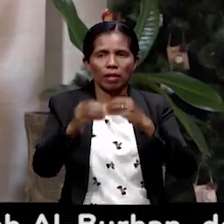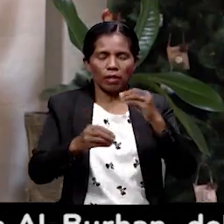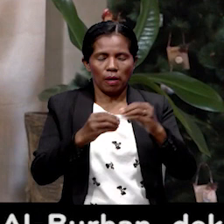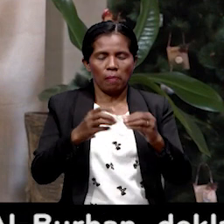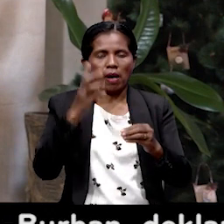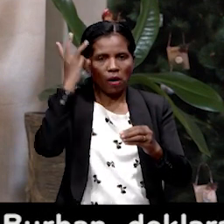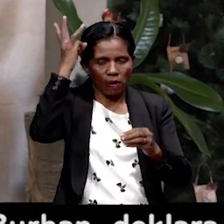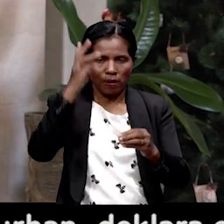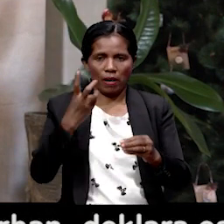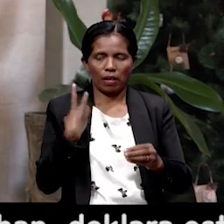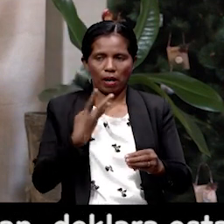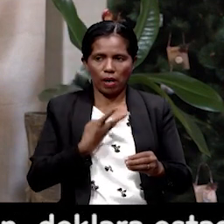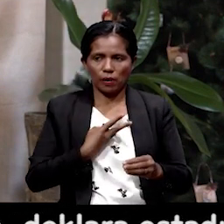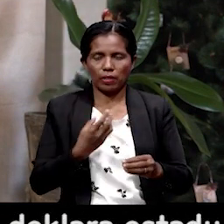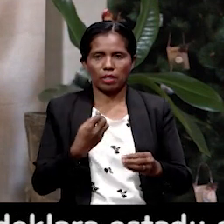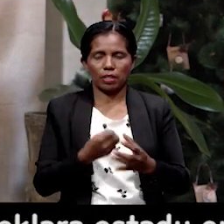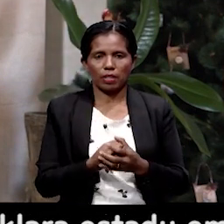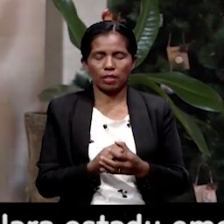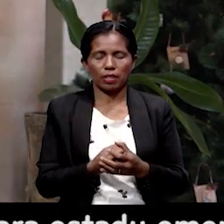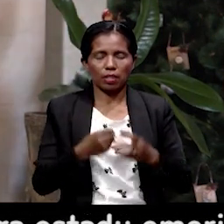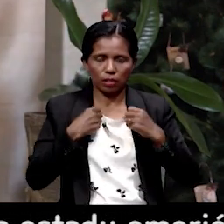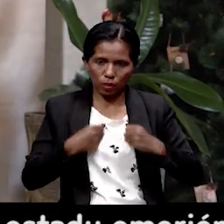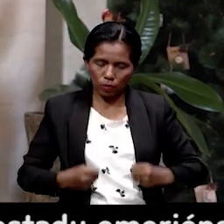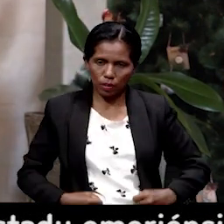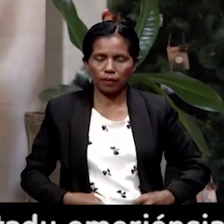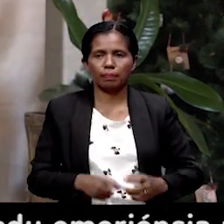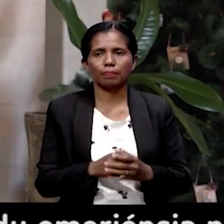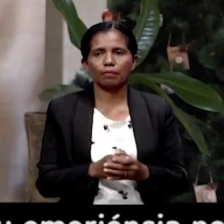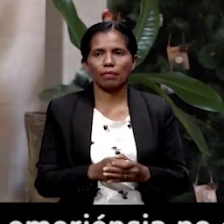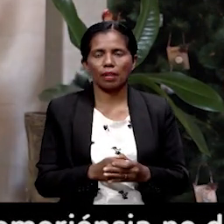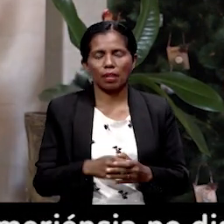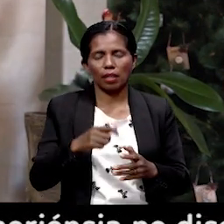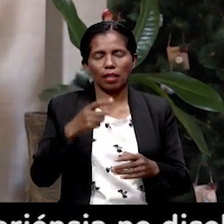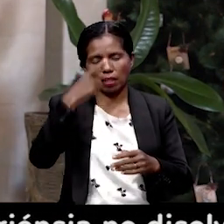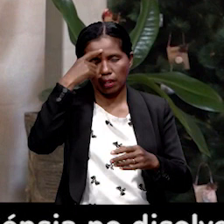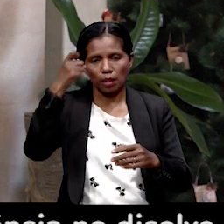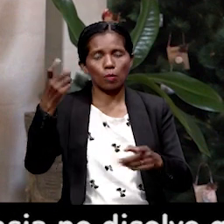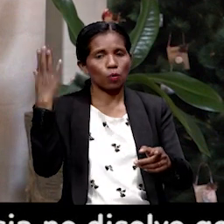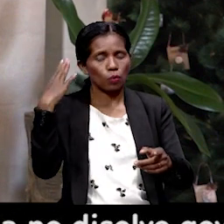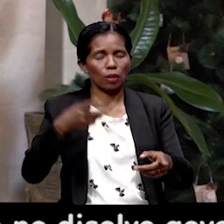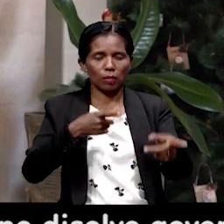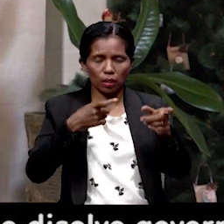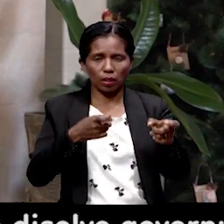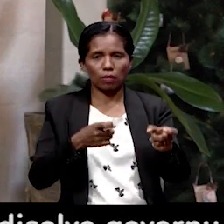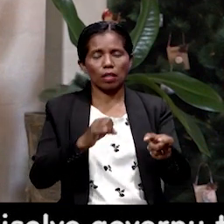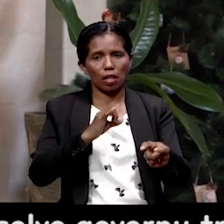preocupação ao ne saúde, tamba kartus nebe to agora ya nain ne sempre